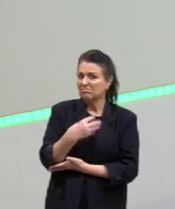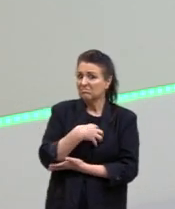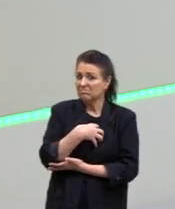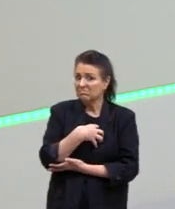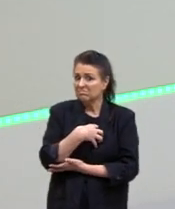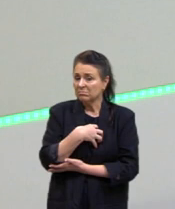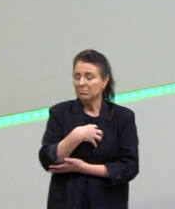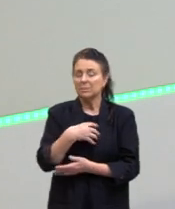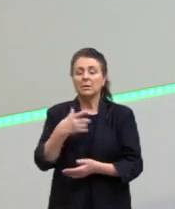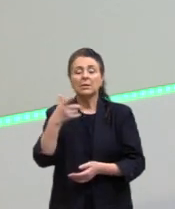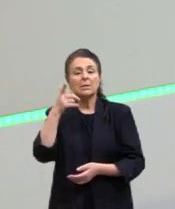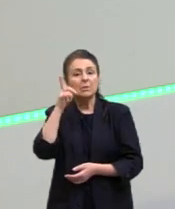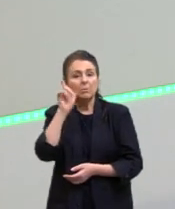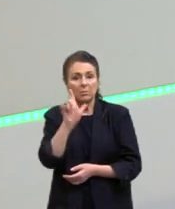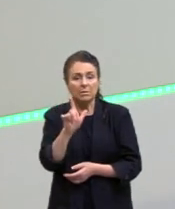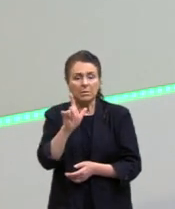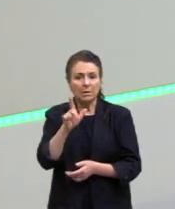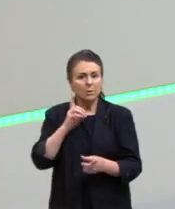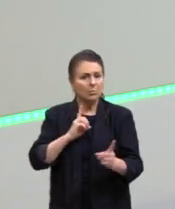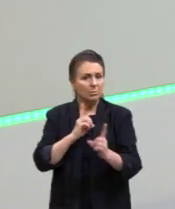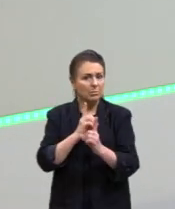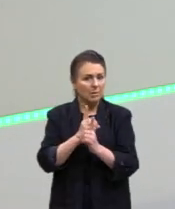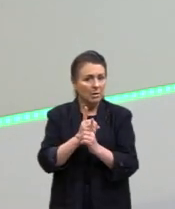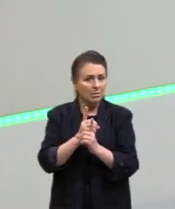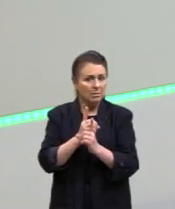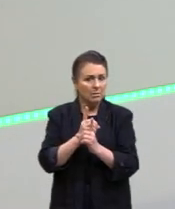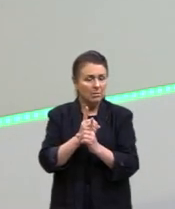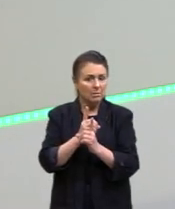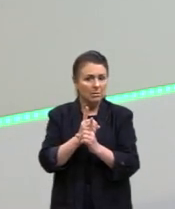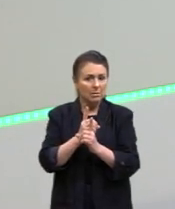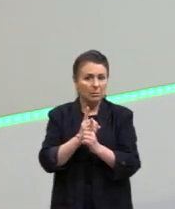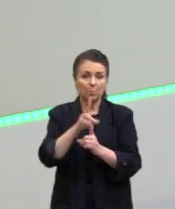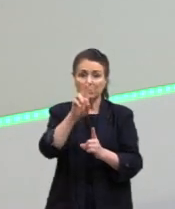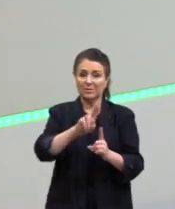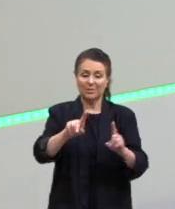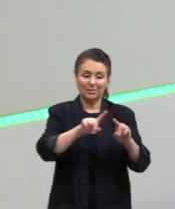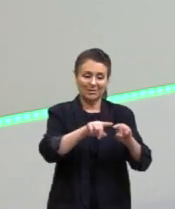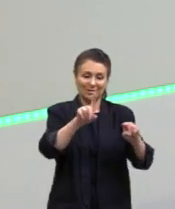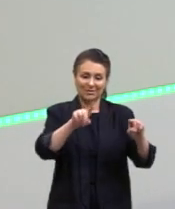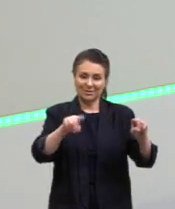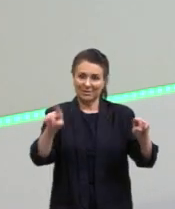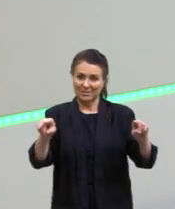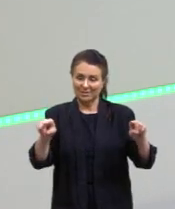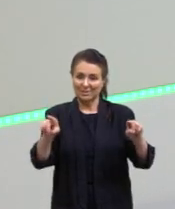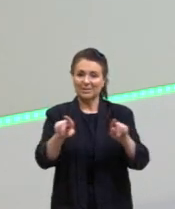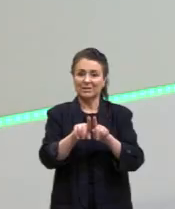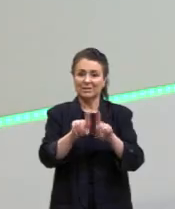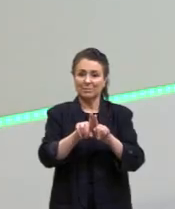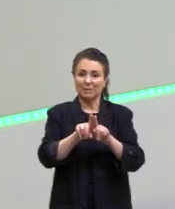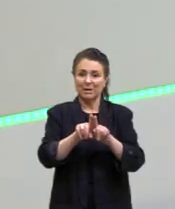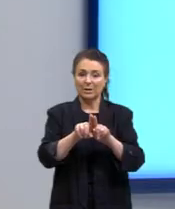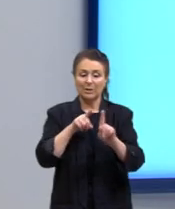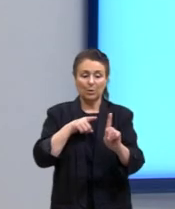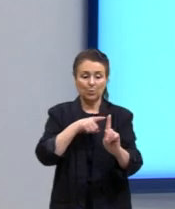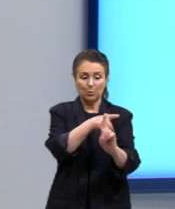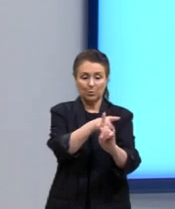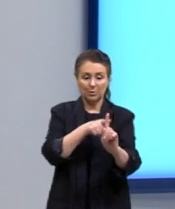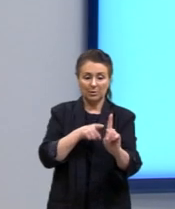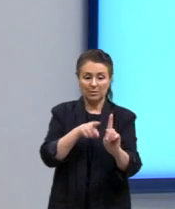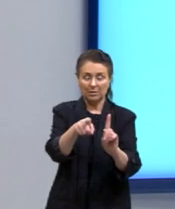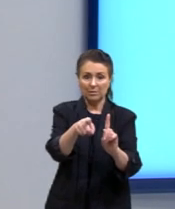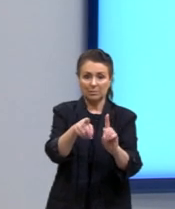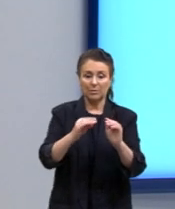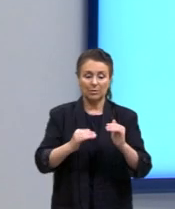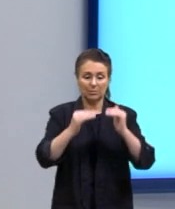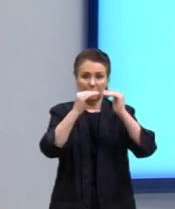chegar nesses fatores a partir da variância e do desvio padrão então nós vamos dar uma